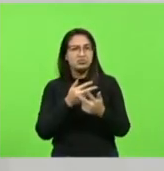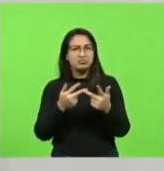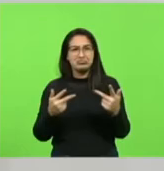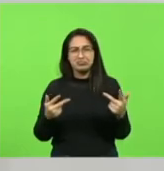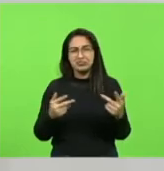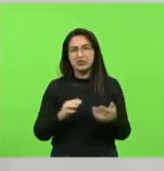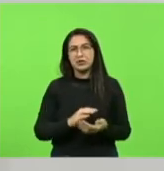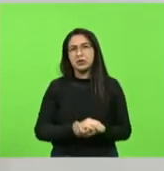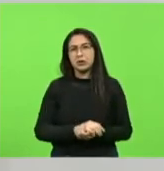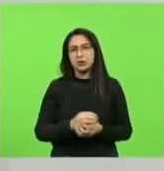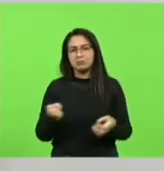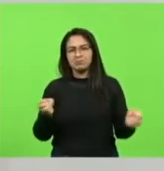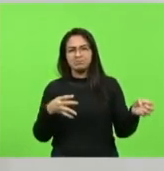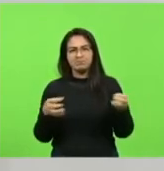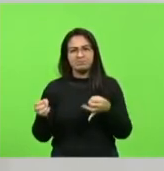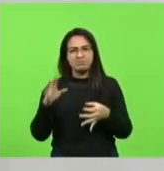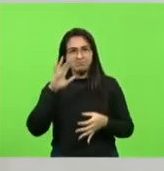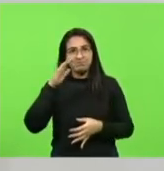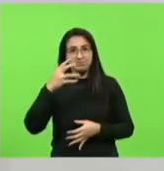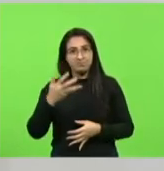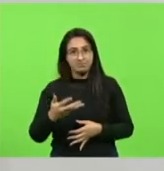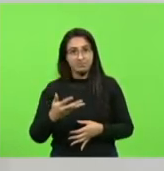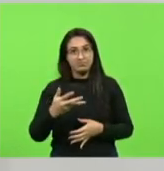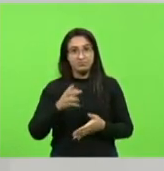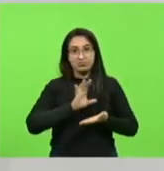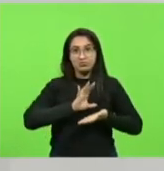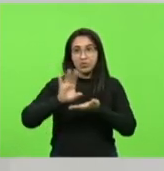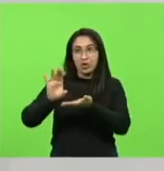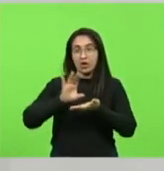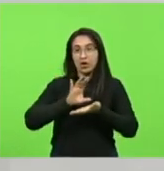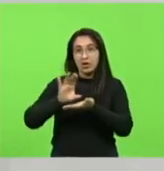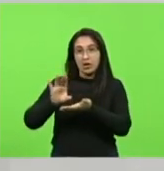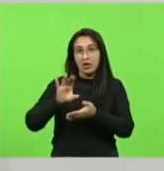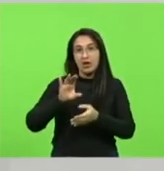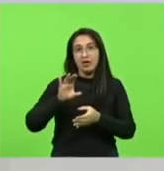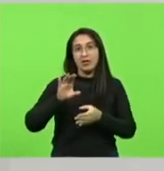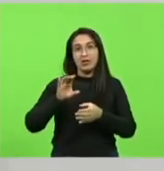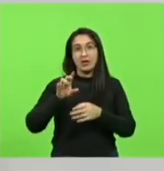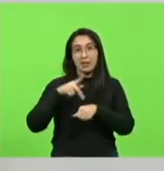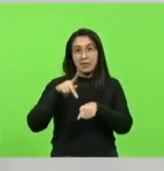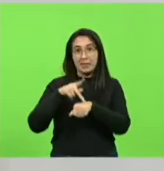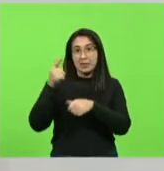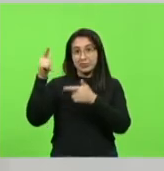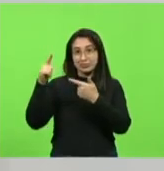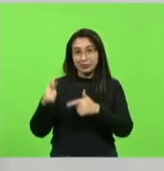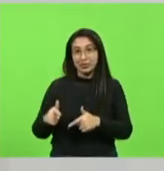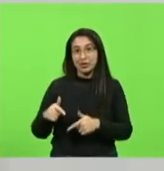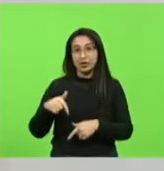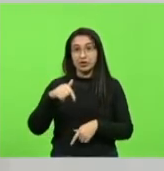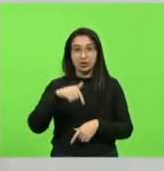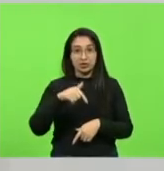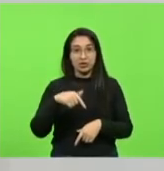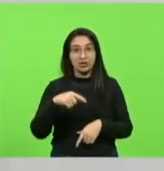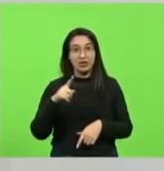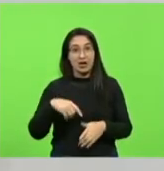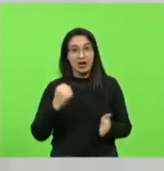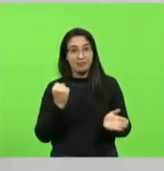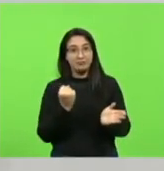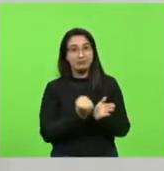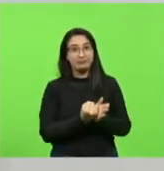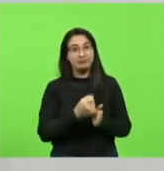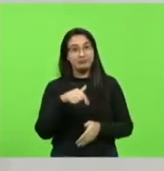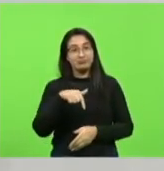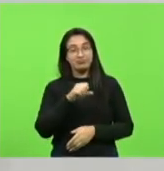inovadoras para o mundo. Exportamos. Essa é a marca de Santa Catarina. Nos